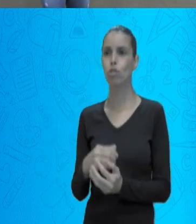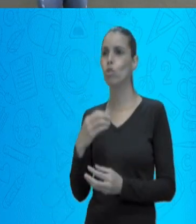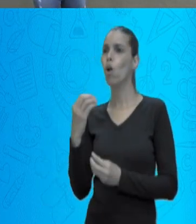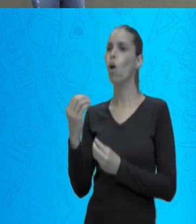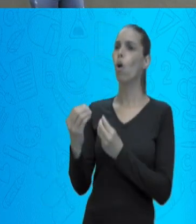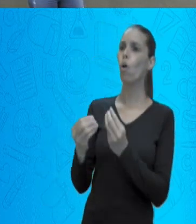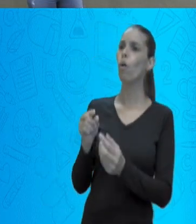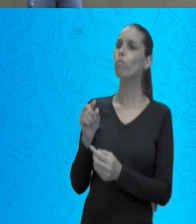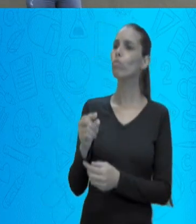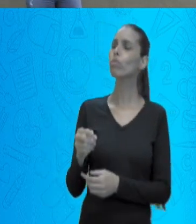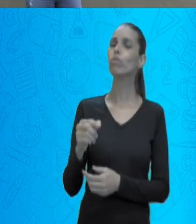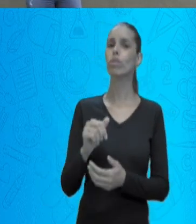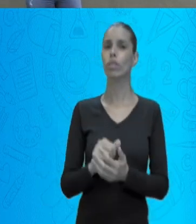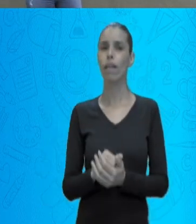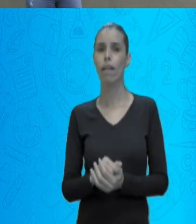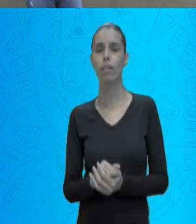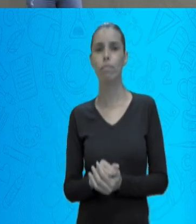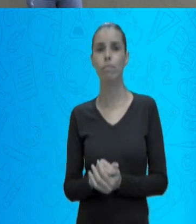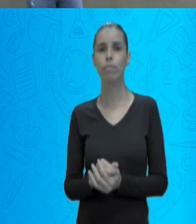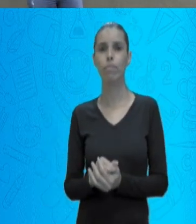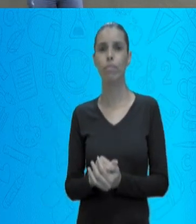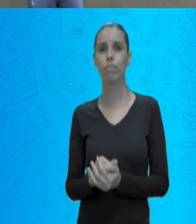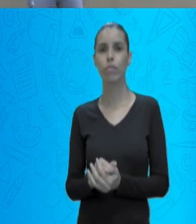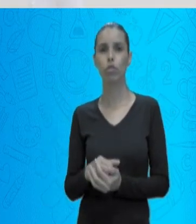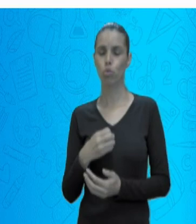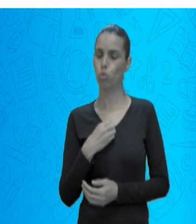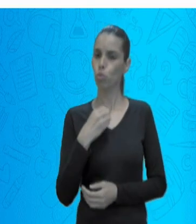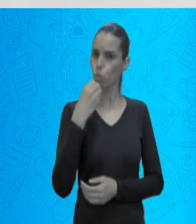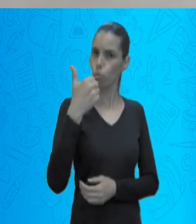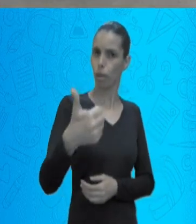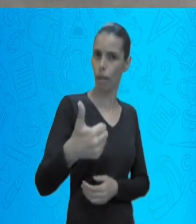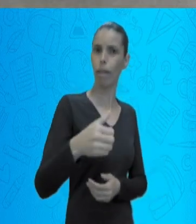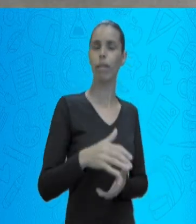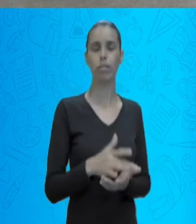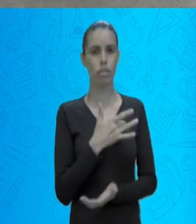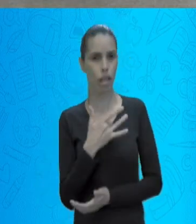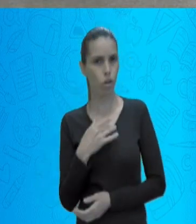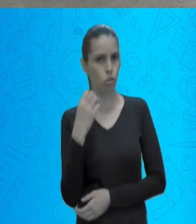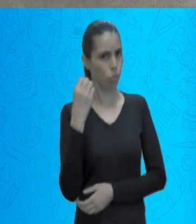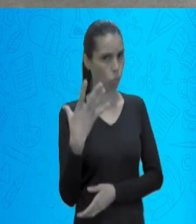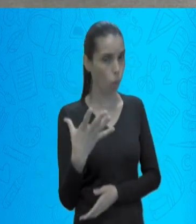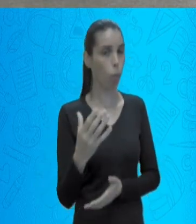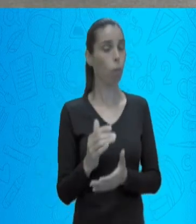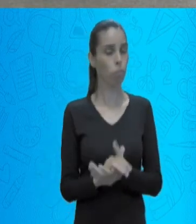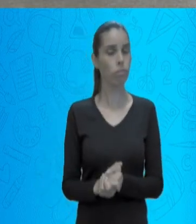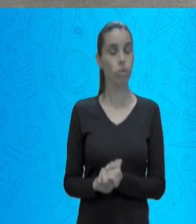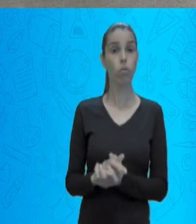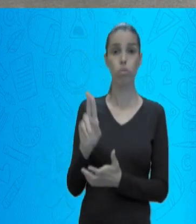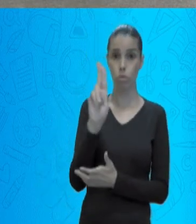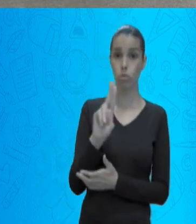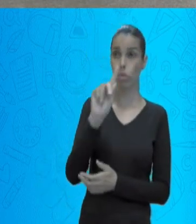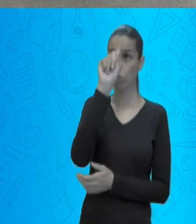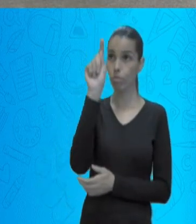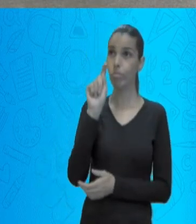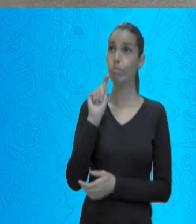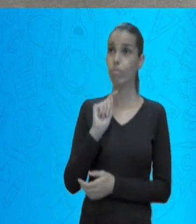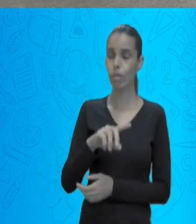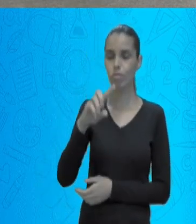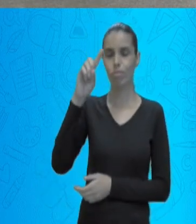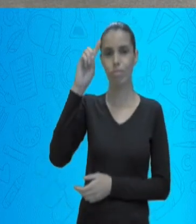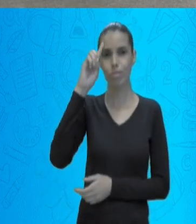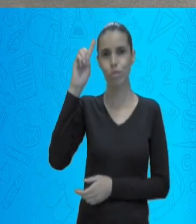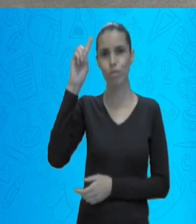você? Eu perguntei, você está bem? Está tudo bem? Como vai? Viu? A gente usa o ponto de interrogação no nosso dia a dia, na